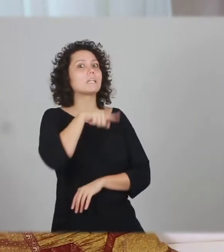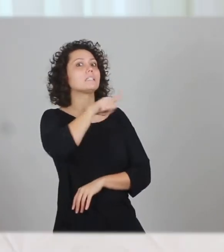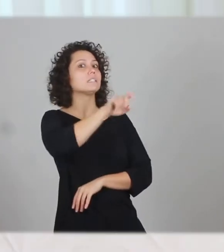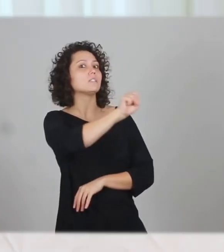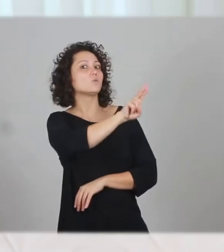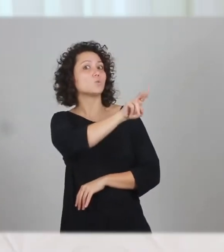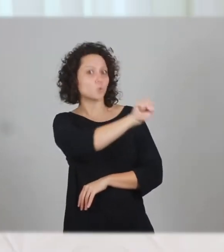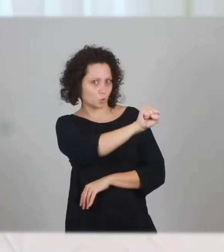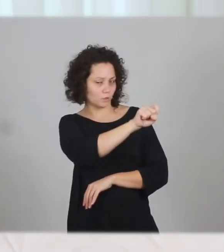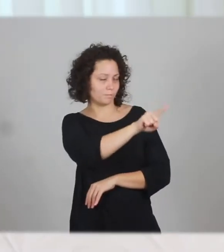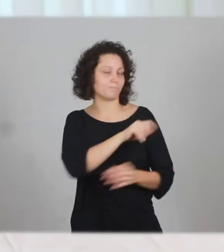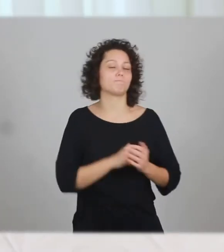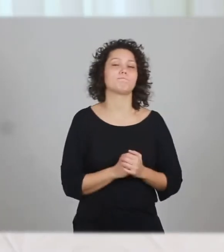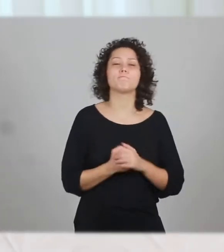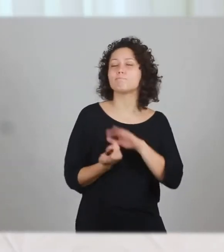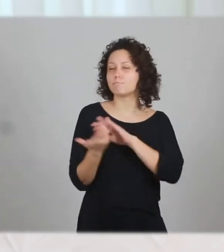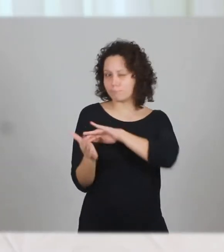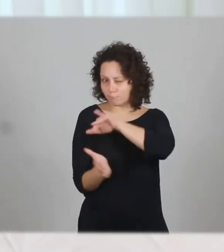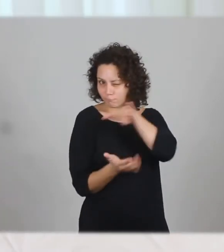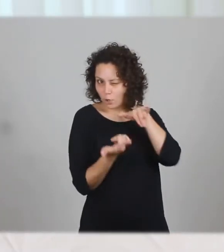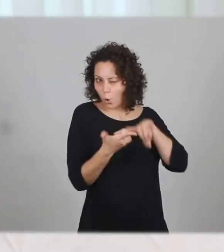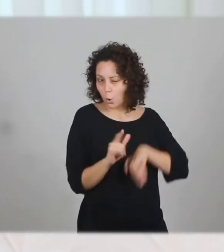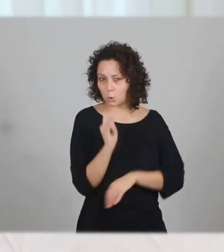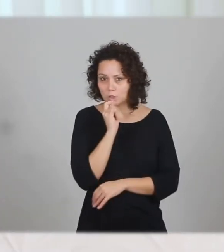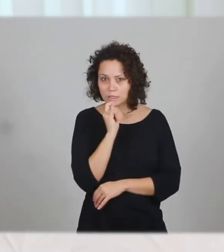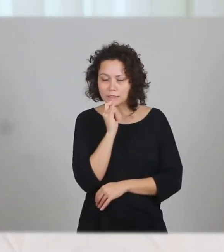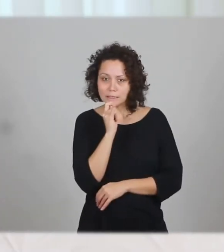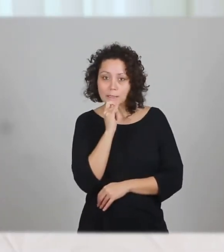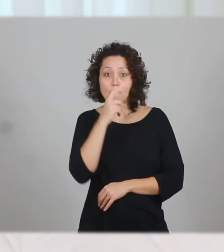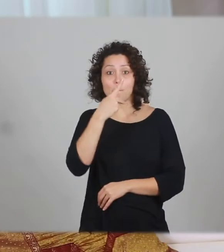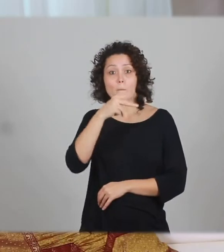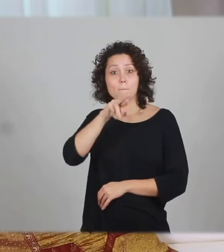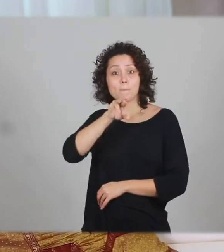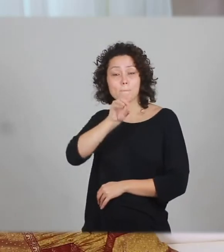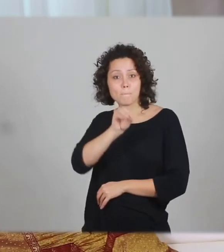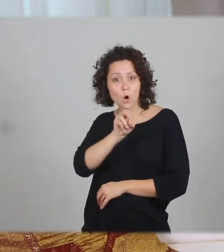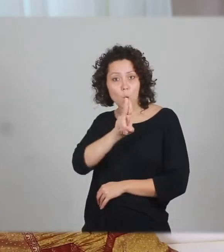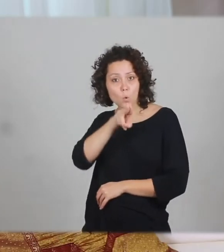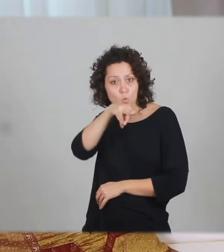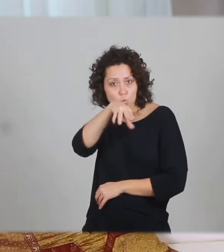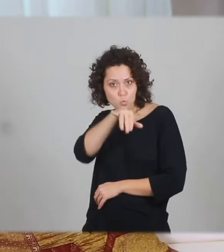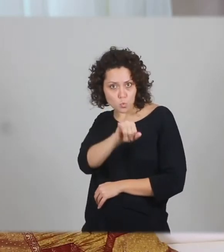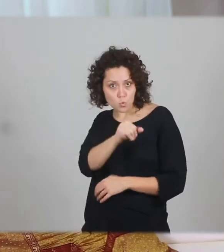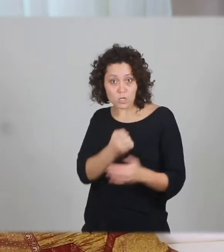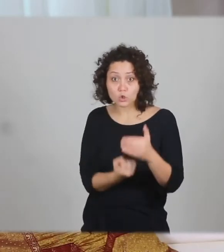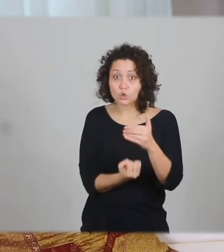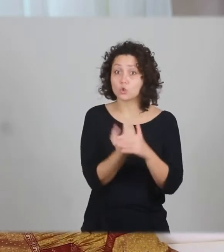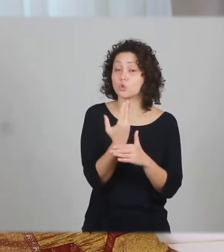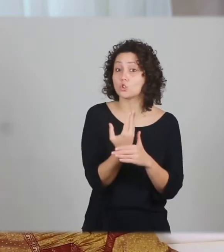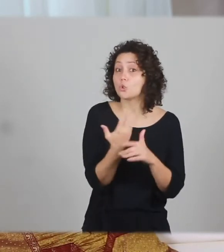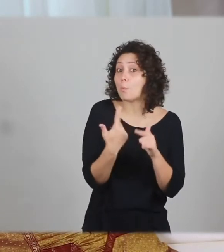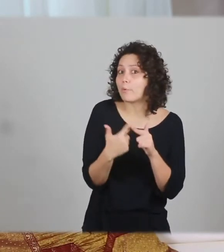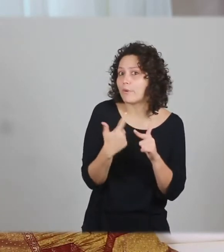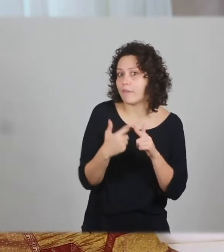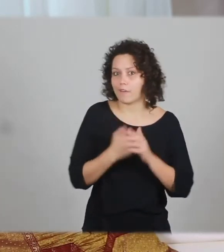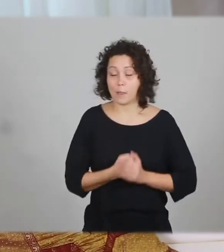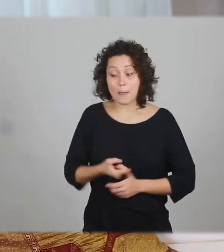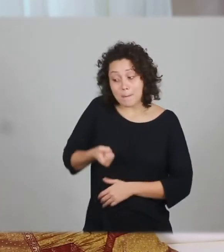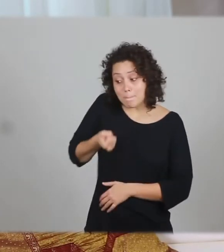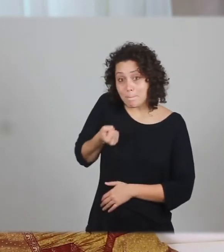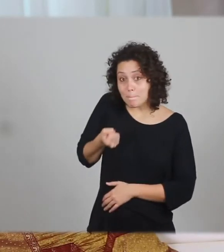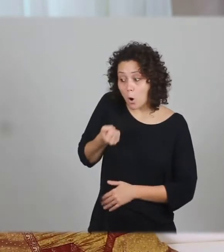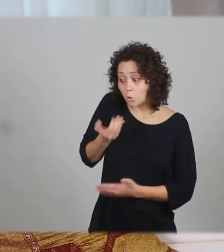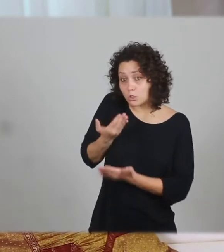programa. Um outro exemplo é o Programa Universidade para Todos, ProUni. O ProUni foi criado para oferecer bolsas de estudo em